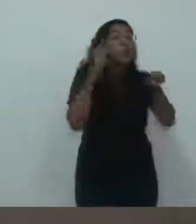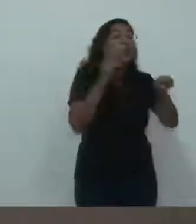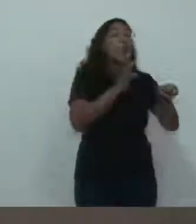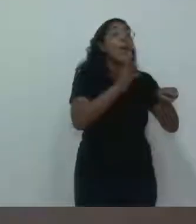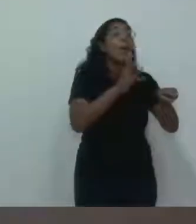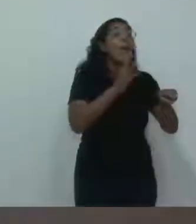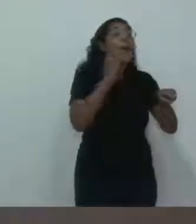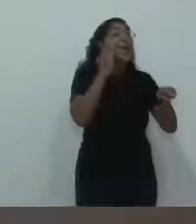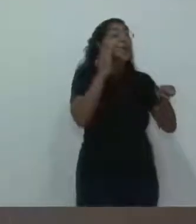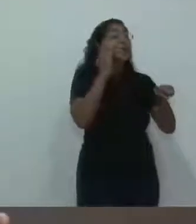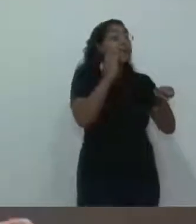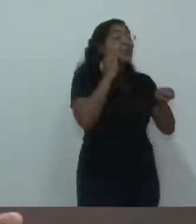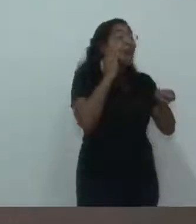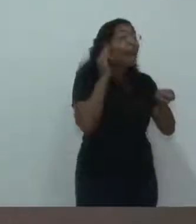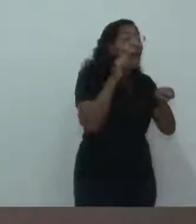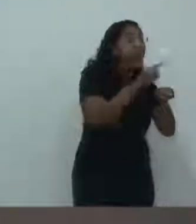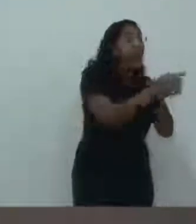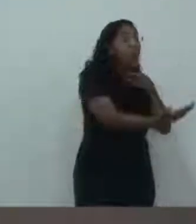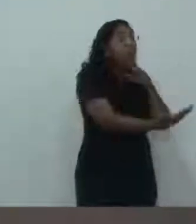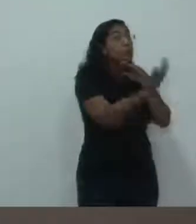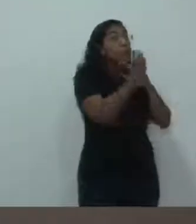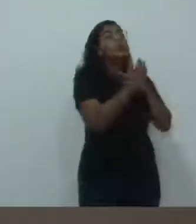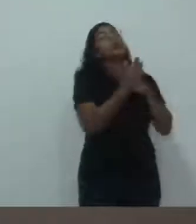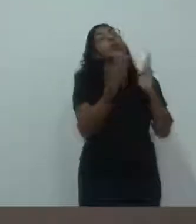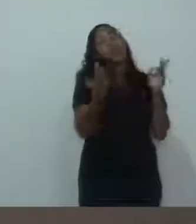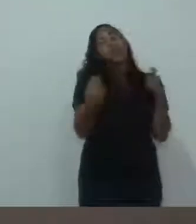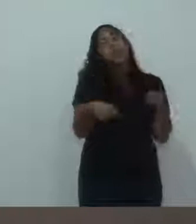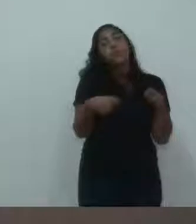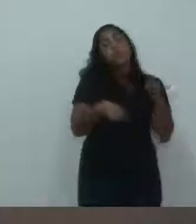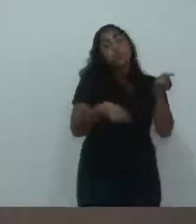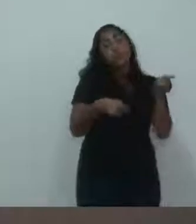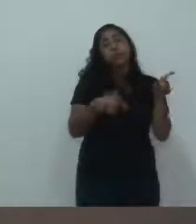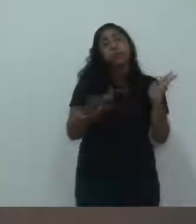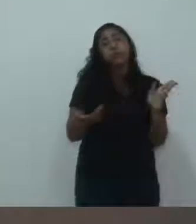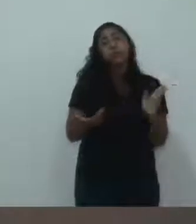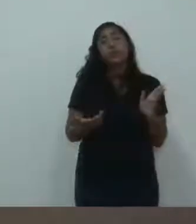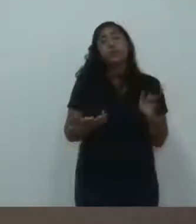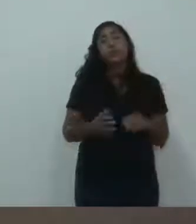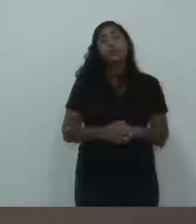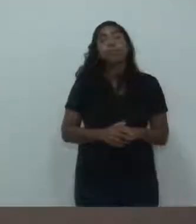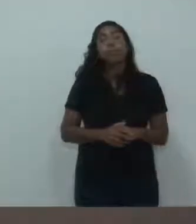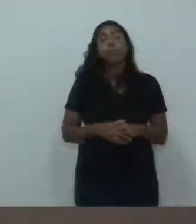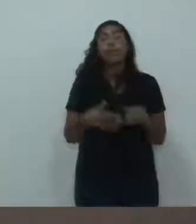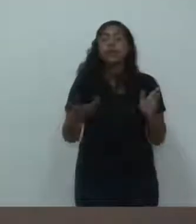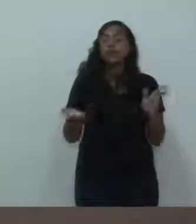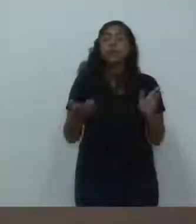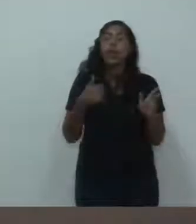mais eles perdem a vontade, né, de participar. Então, essa é a minha... Durante a semana foi